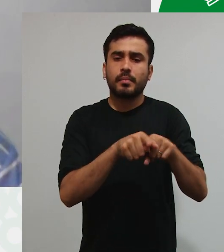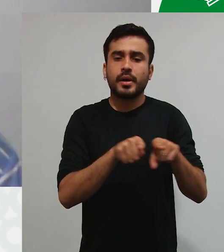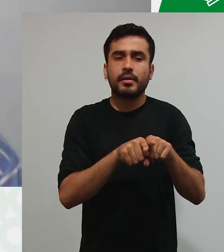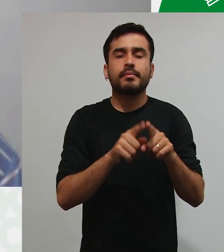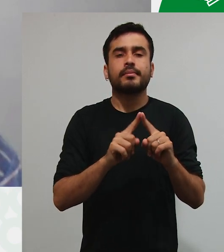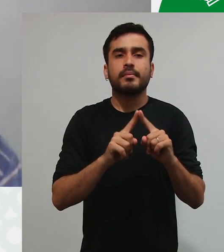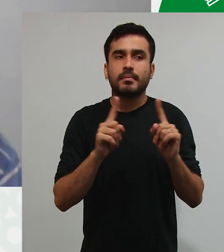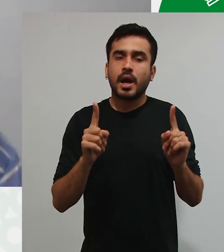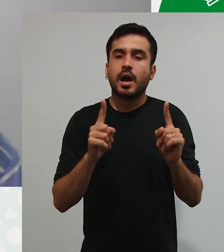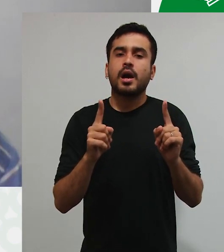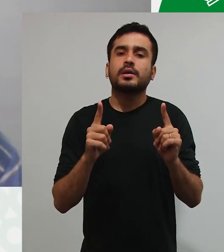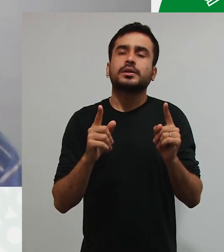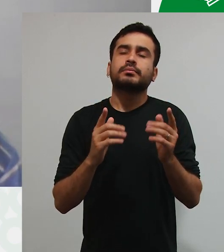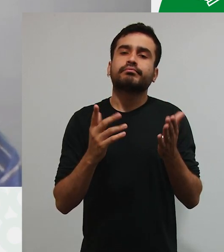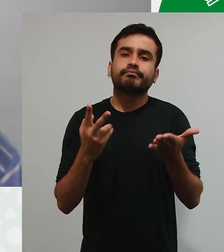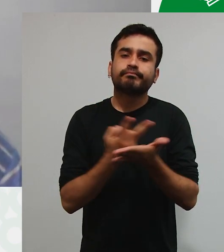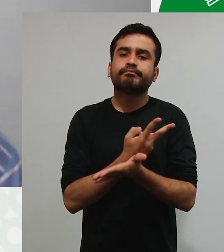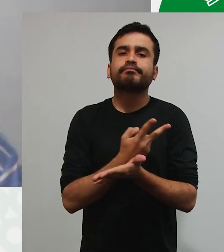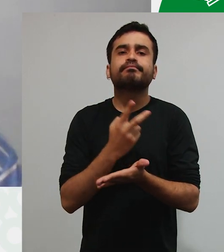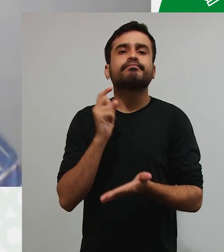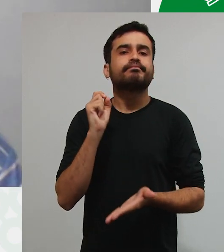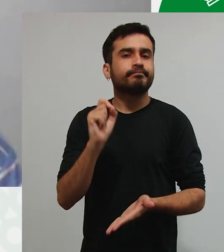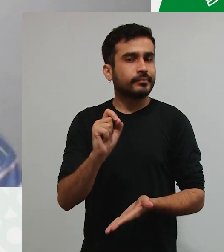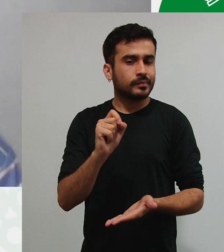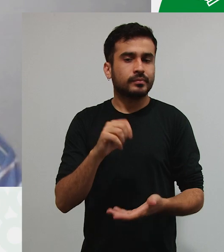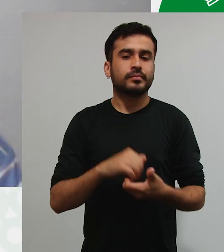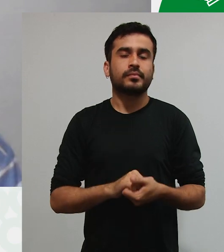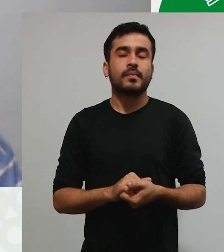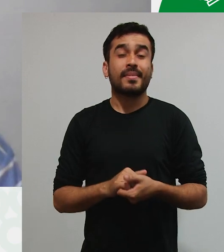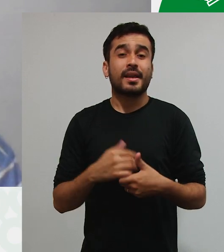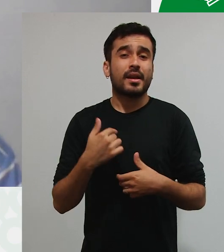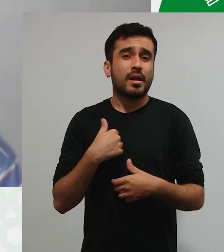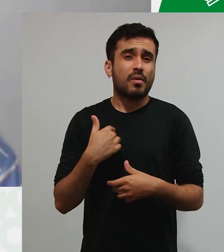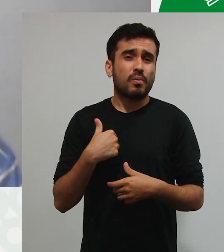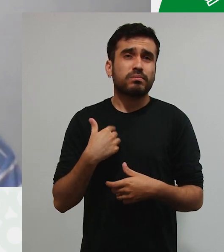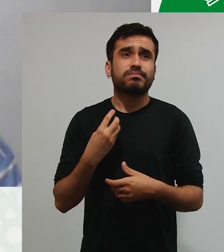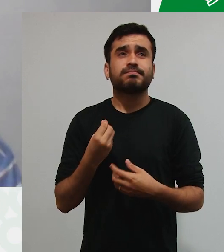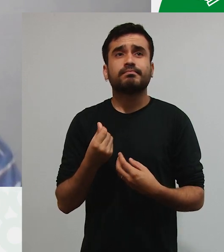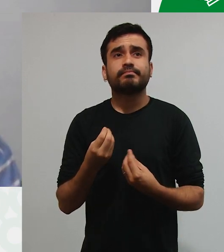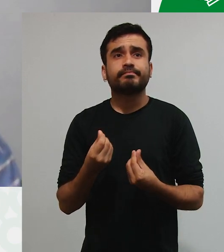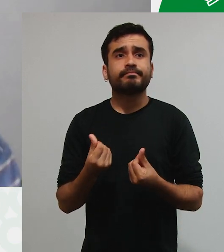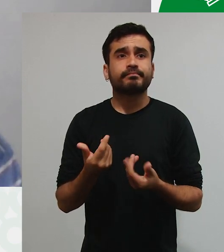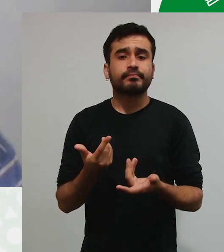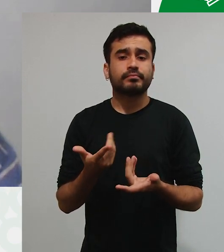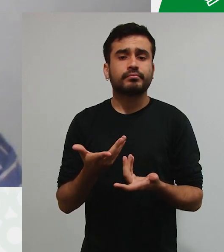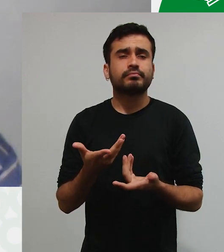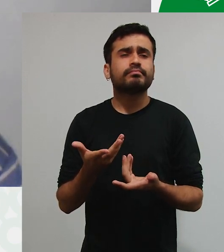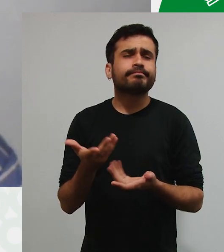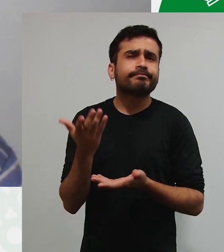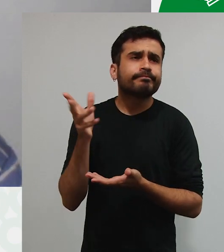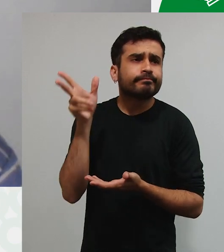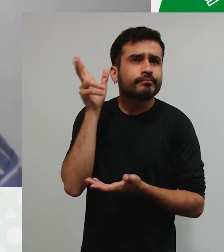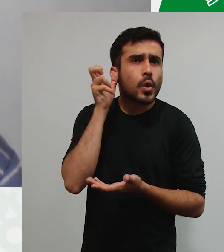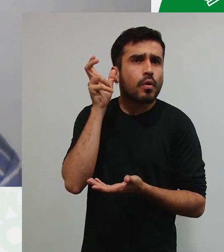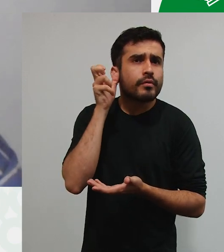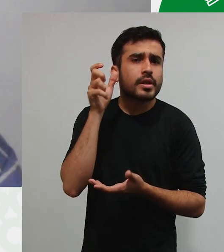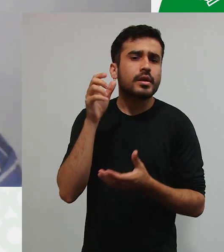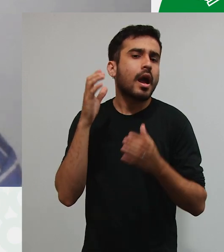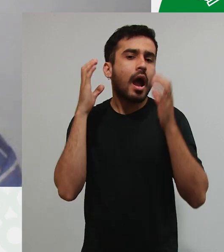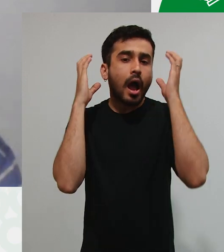de caminhões. Mas em um determinado dia, eu